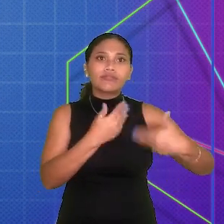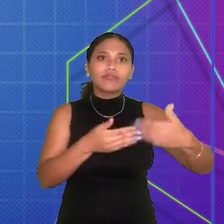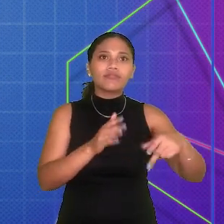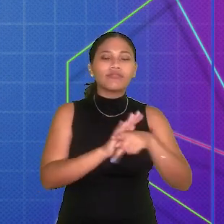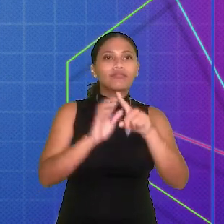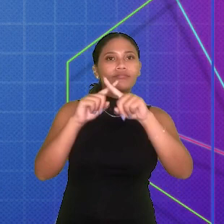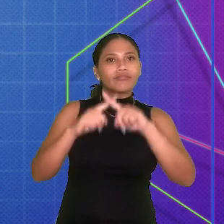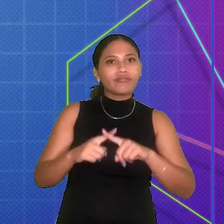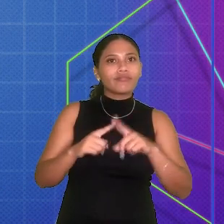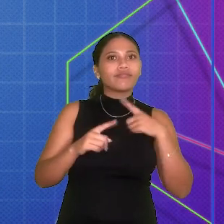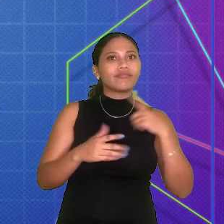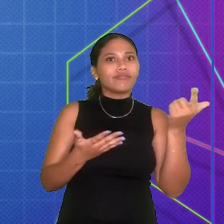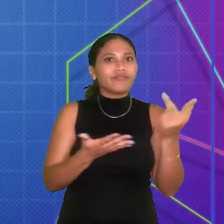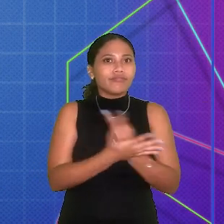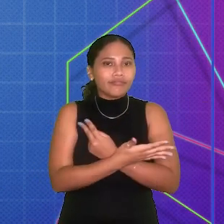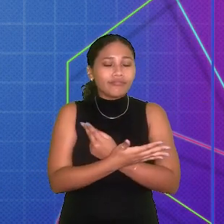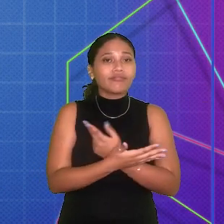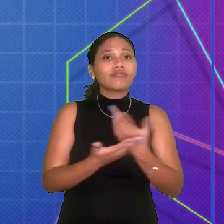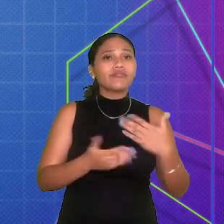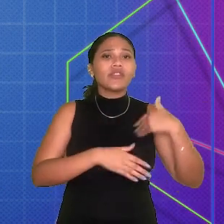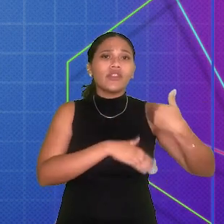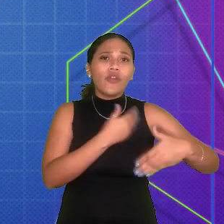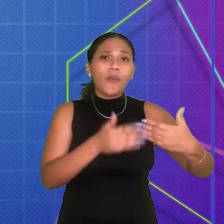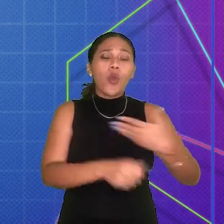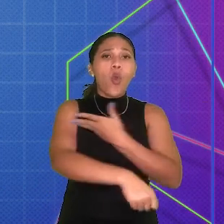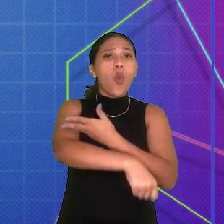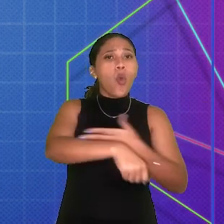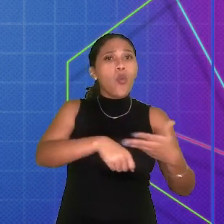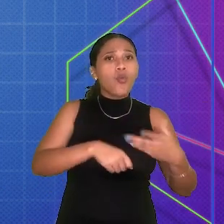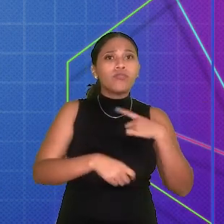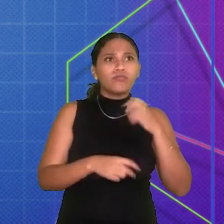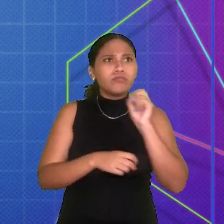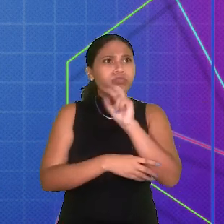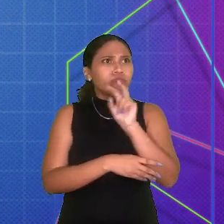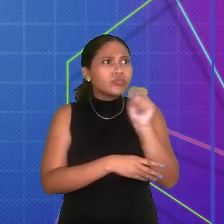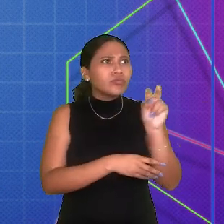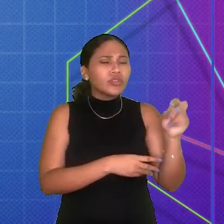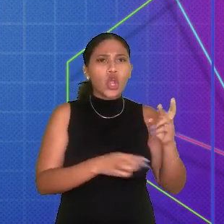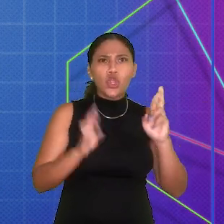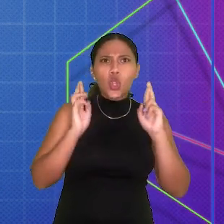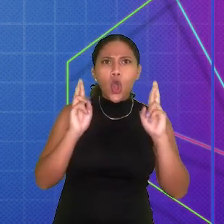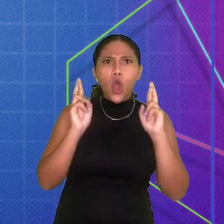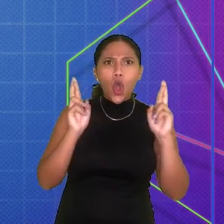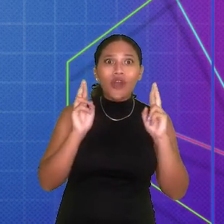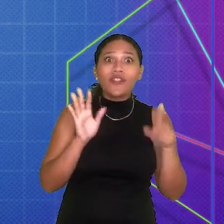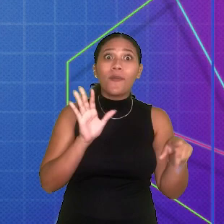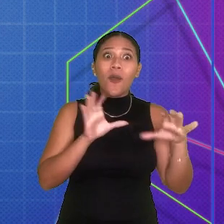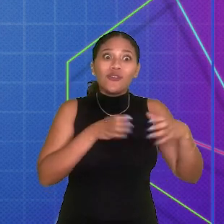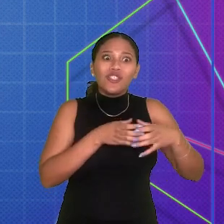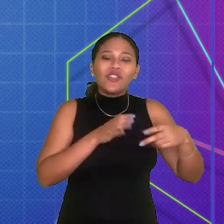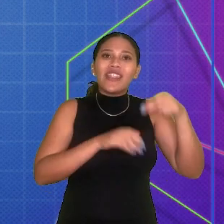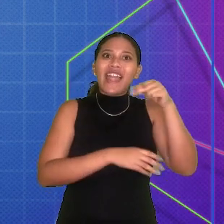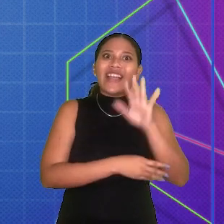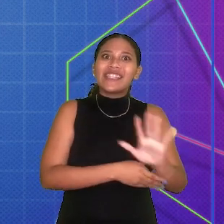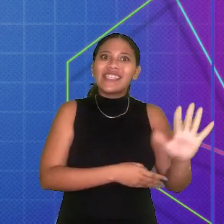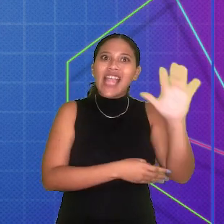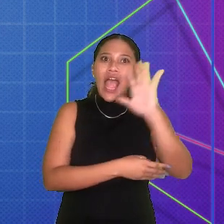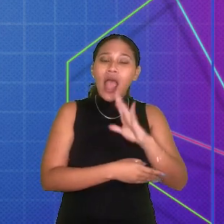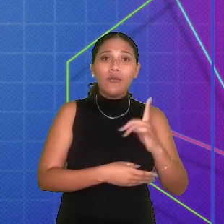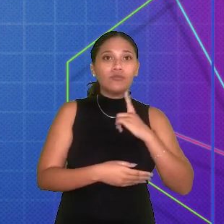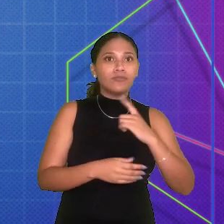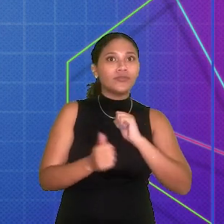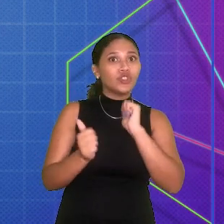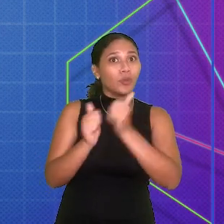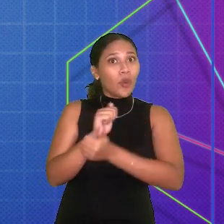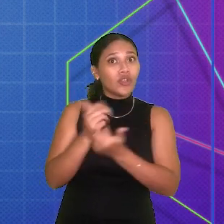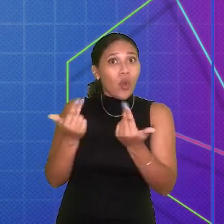mais campeonatos sendo realizados. Está cada vez mais comum vermos por aí gente torcendo por times nacionais, como fazem os